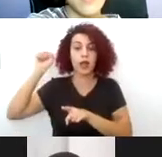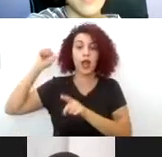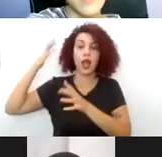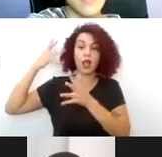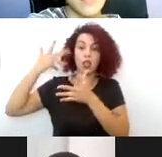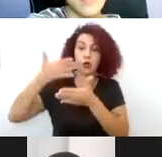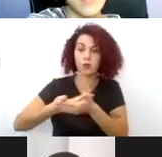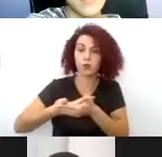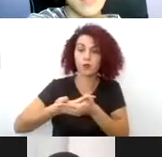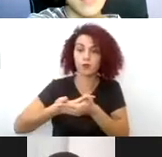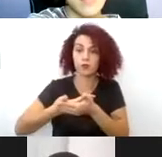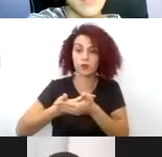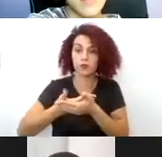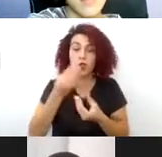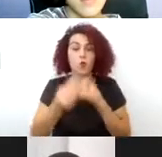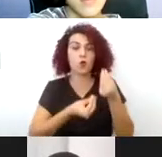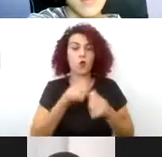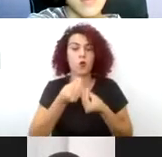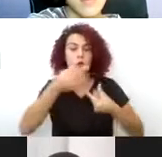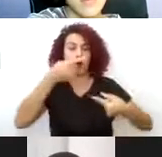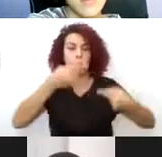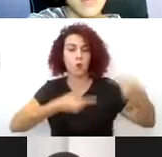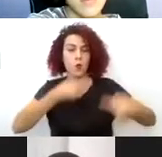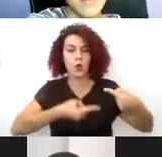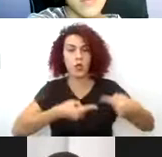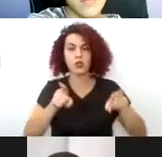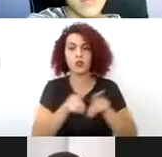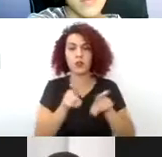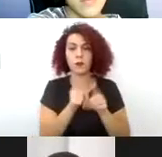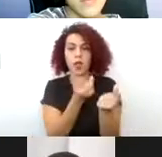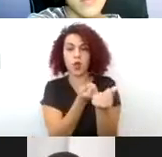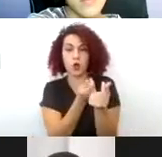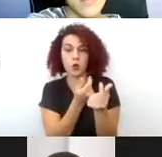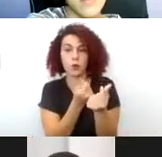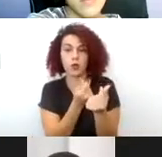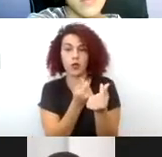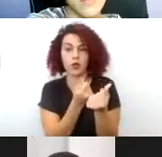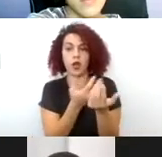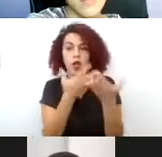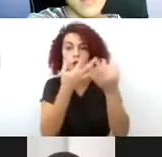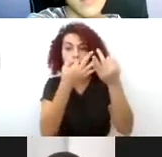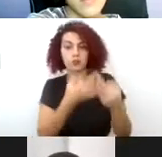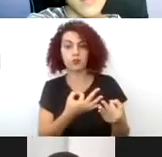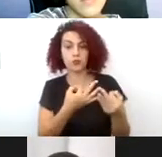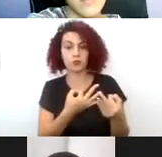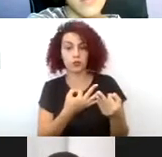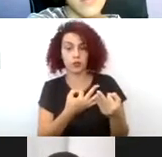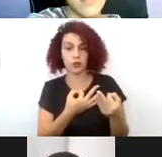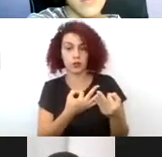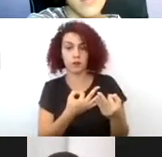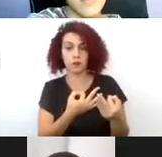de operar a política a justiça a economia está baseada é